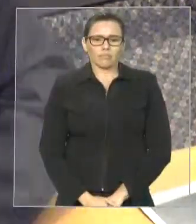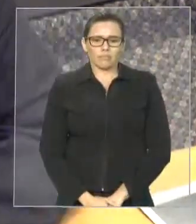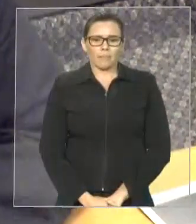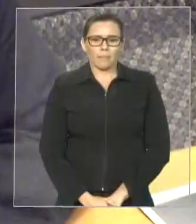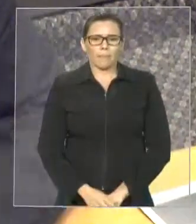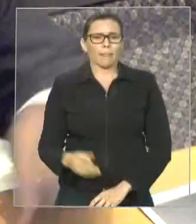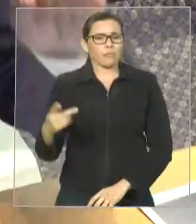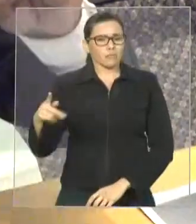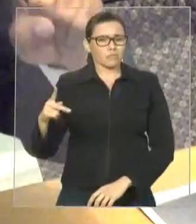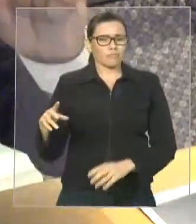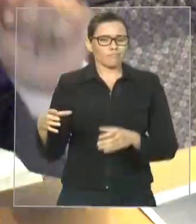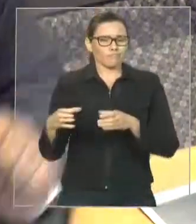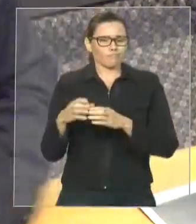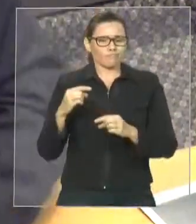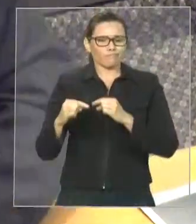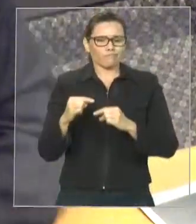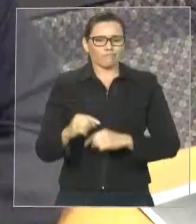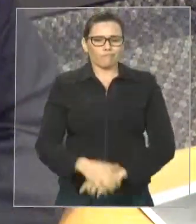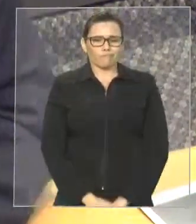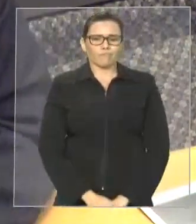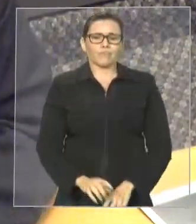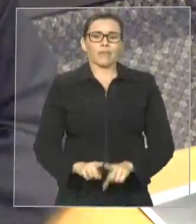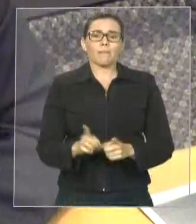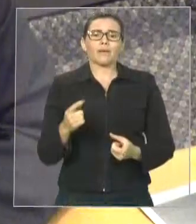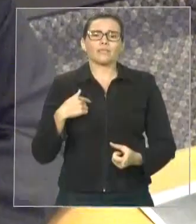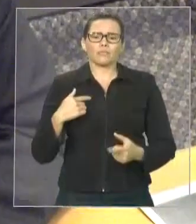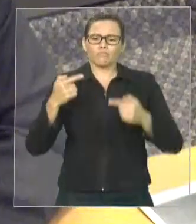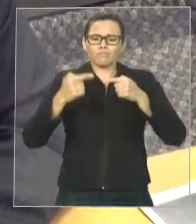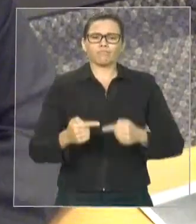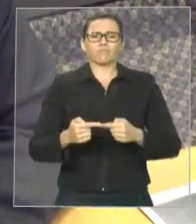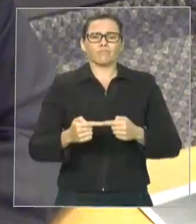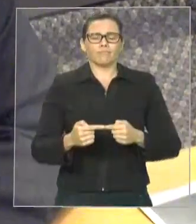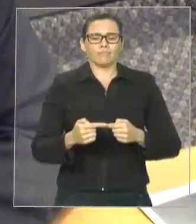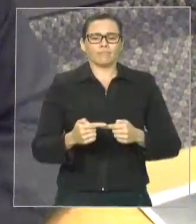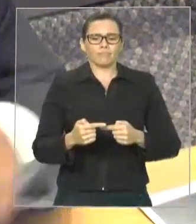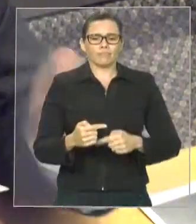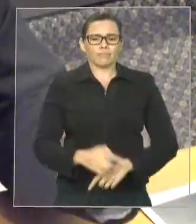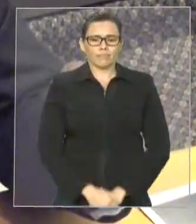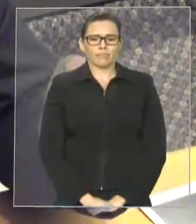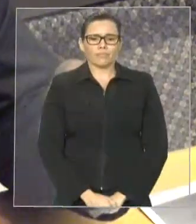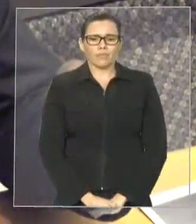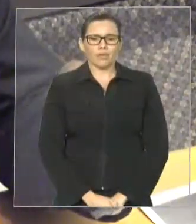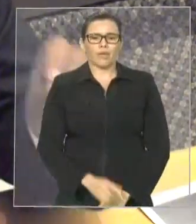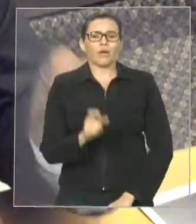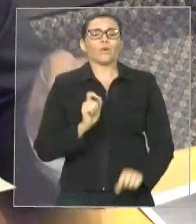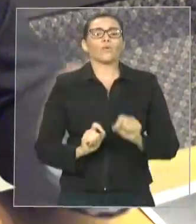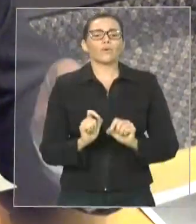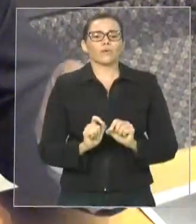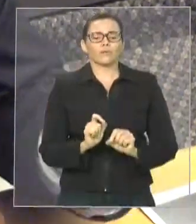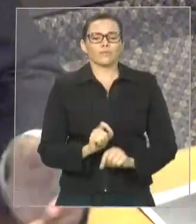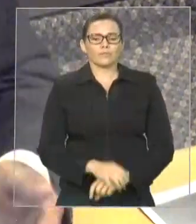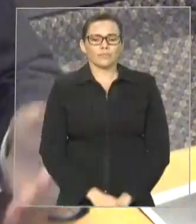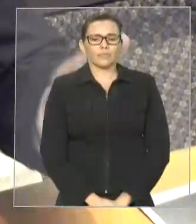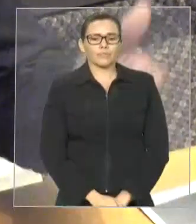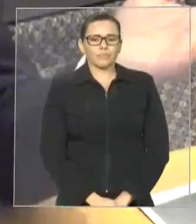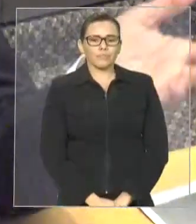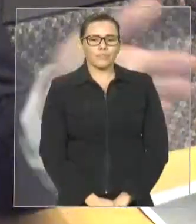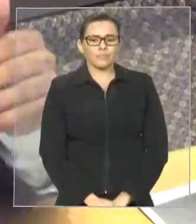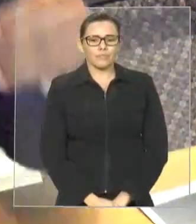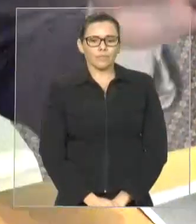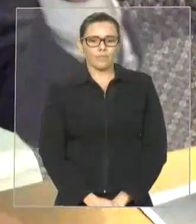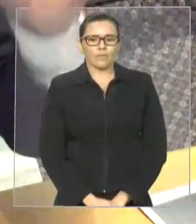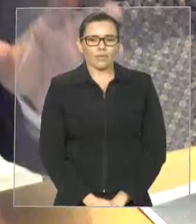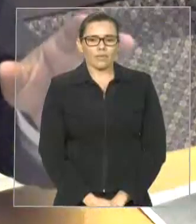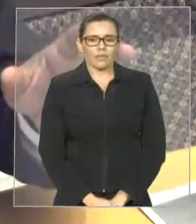até a Jackson Lago. Eu vou aumentar o desafio, deputado Eduardo Brade, que era para ser o prefeito da